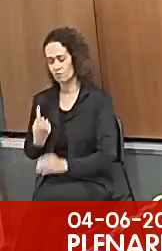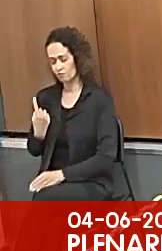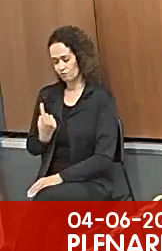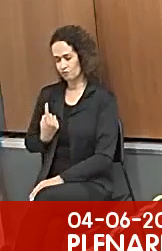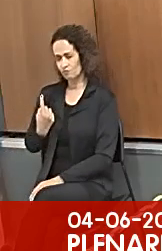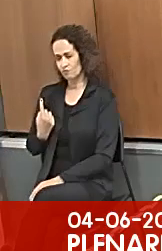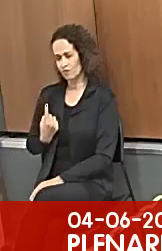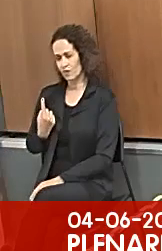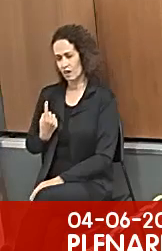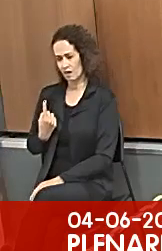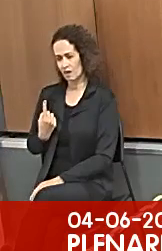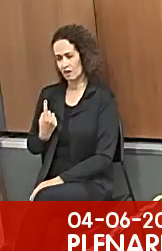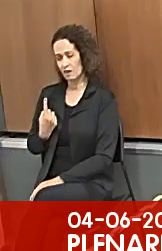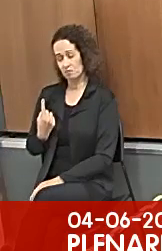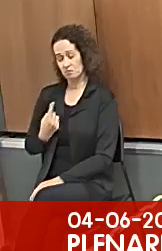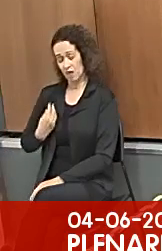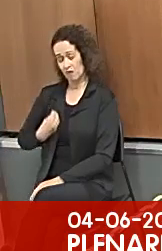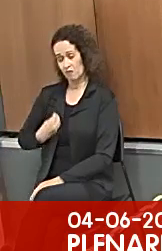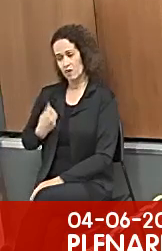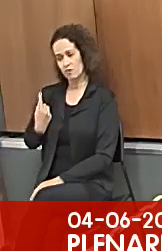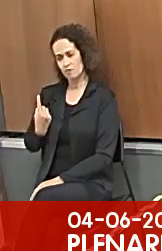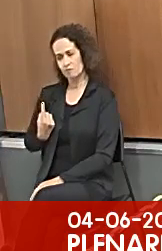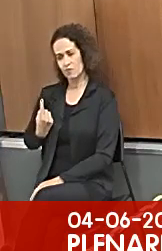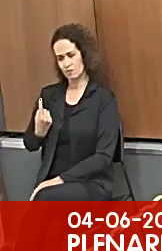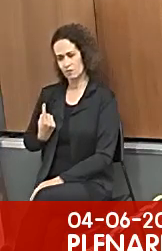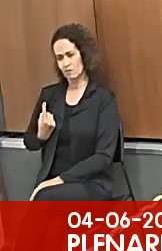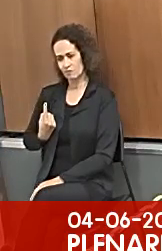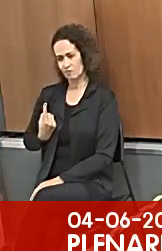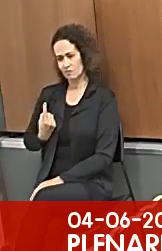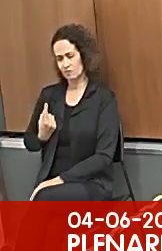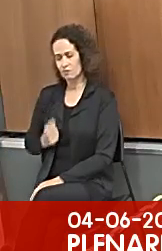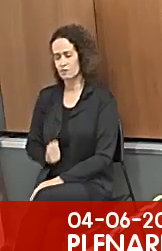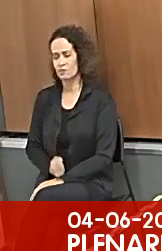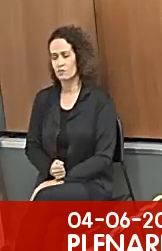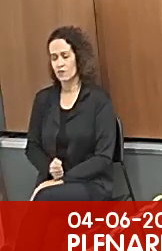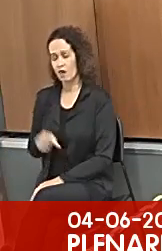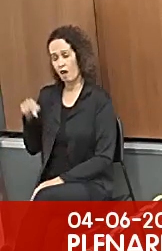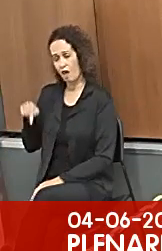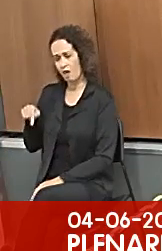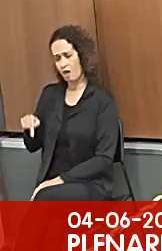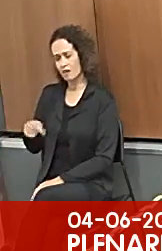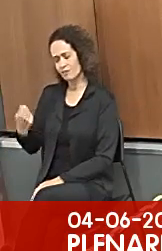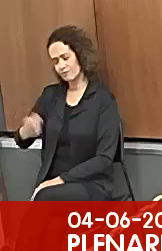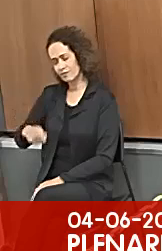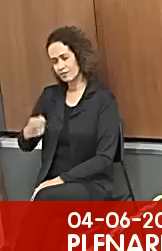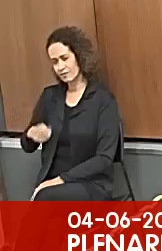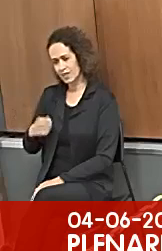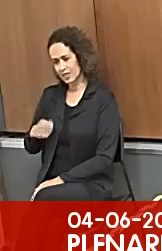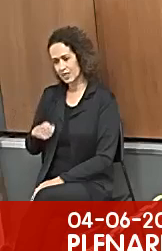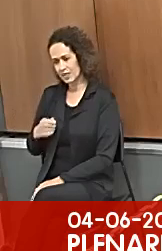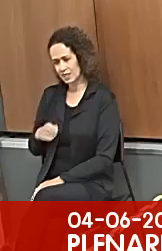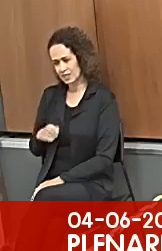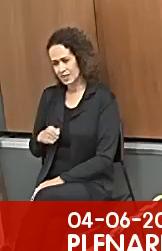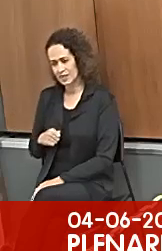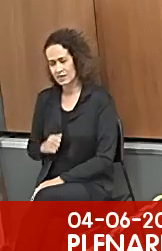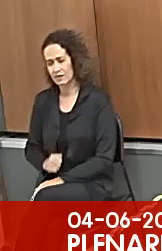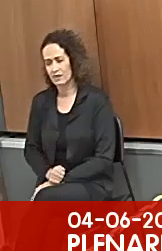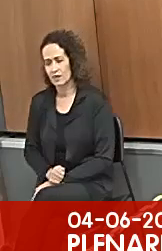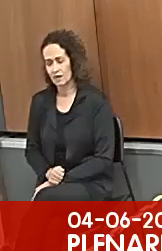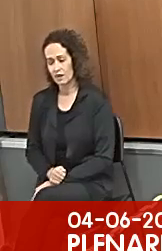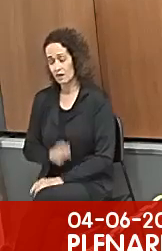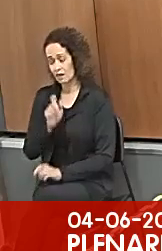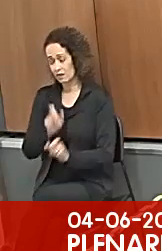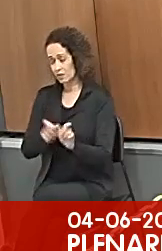isolamento, a viver só, né? E ele precisa de ser entendido na escola e